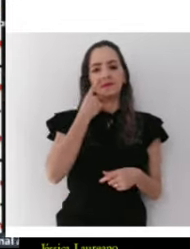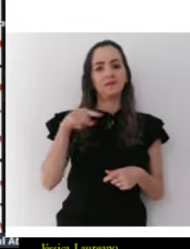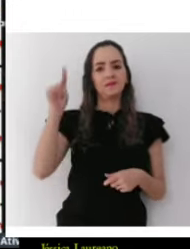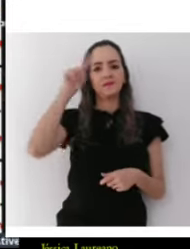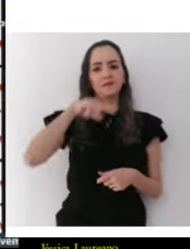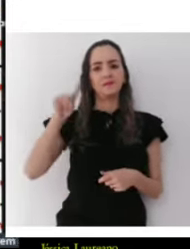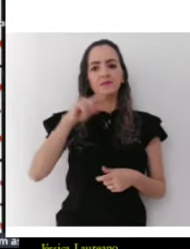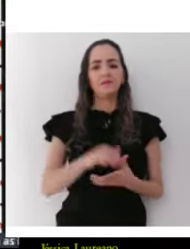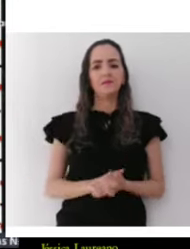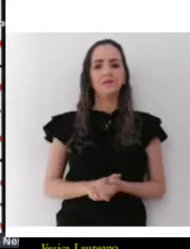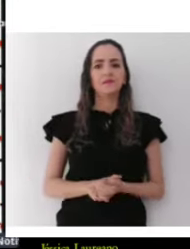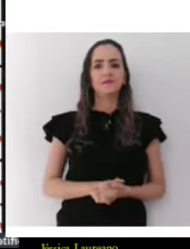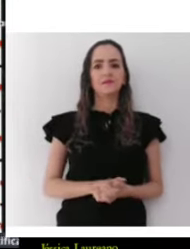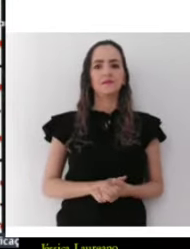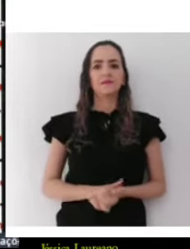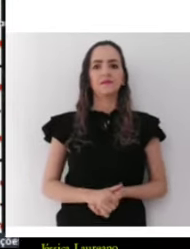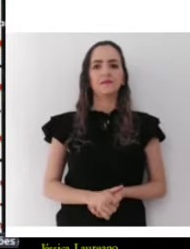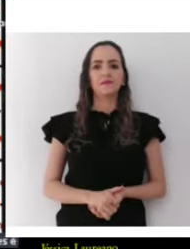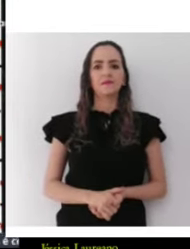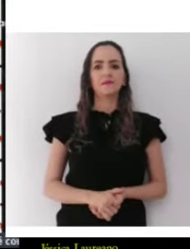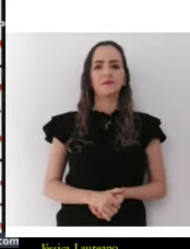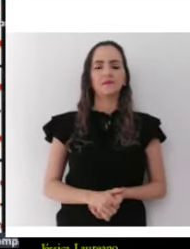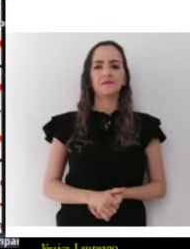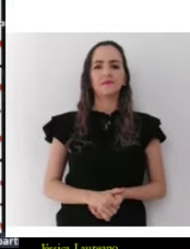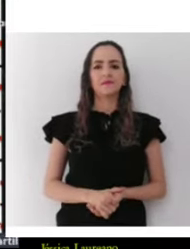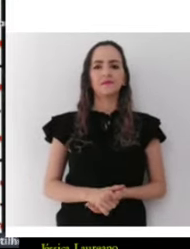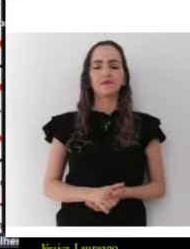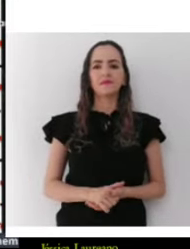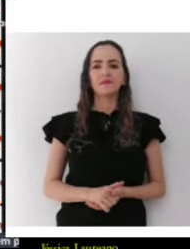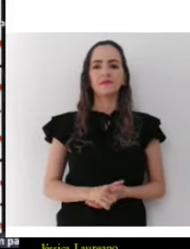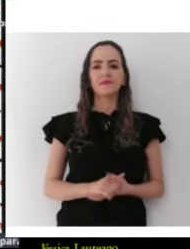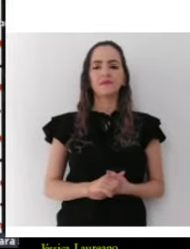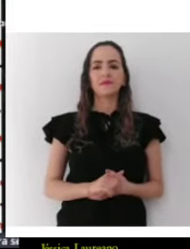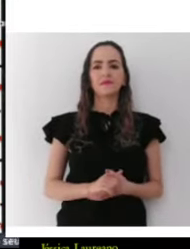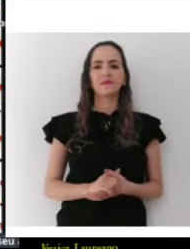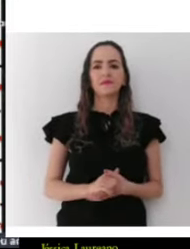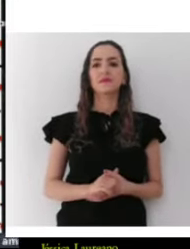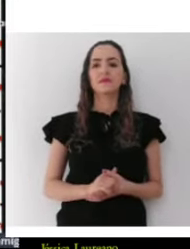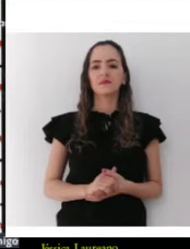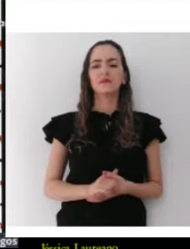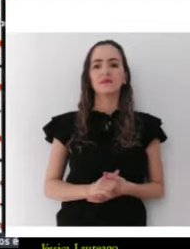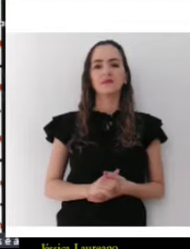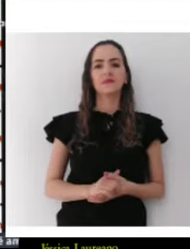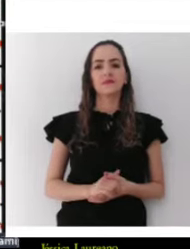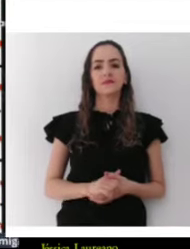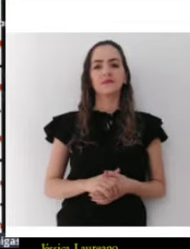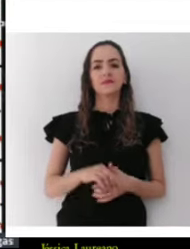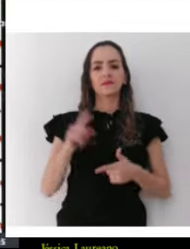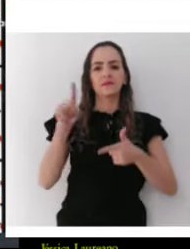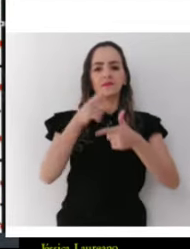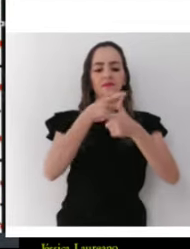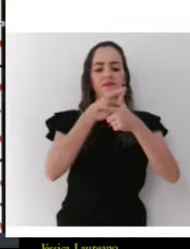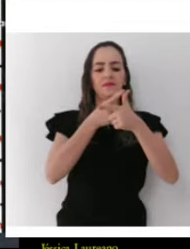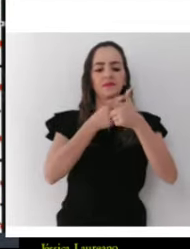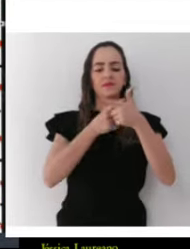entenderem, e os adultos aí que vão fazer concurso, o que é uma chave na divisão. Essa é a chave. E embaixo ali, onde a gente chama